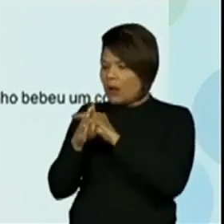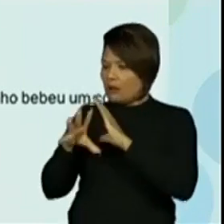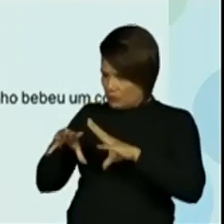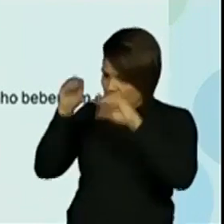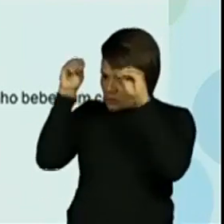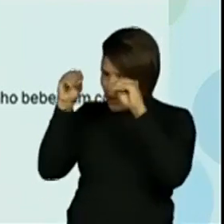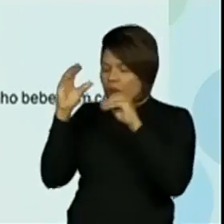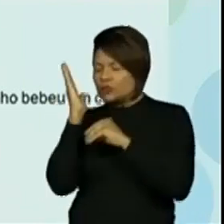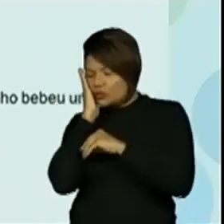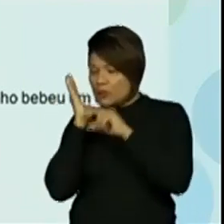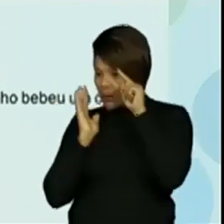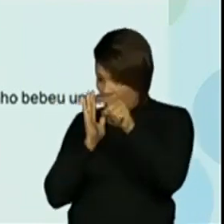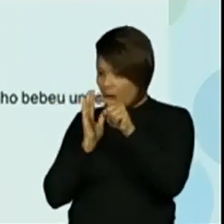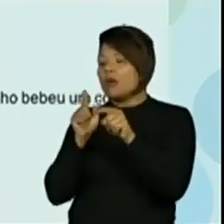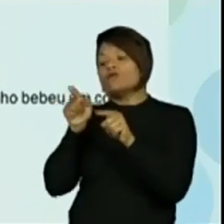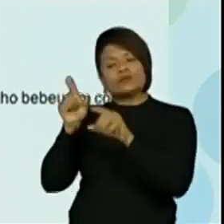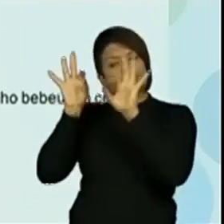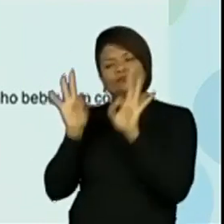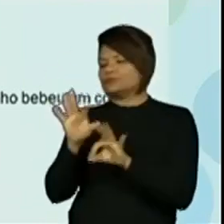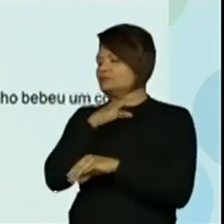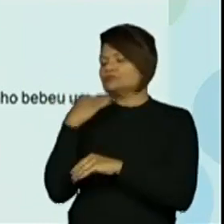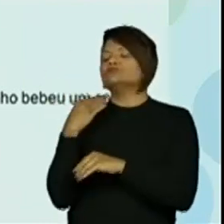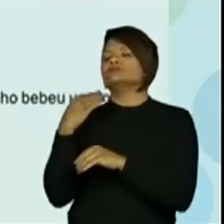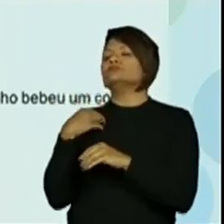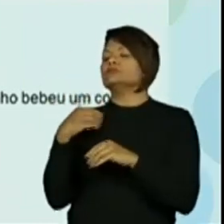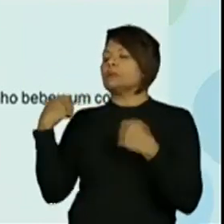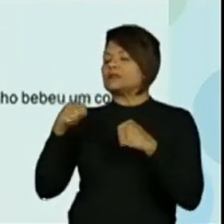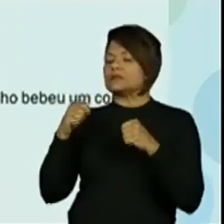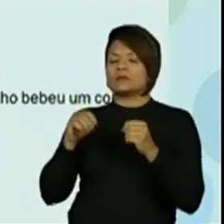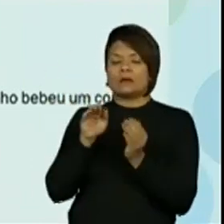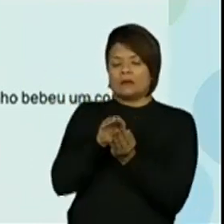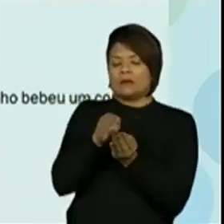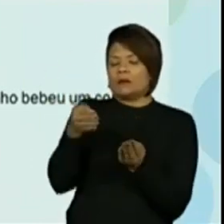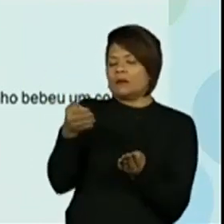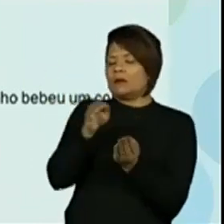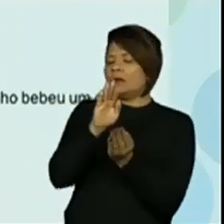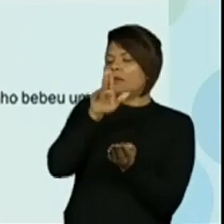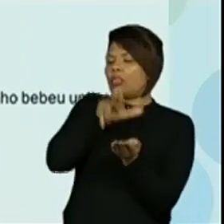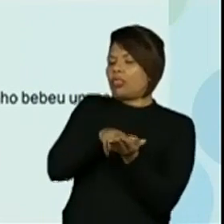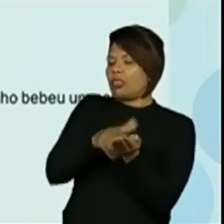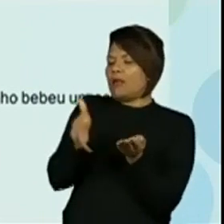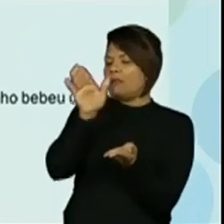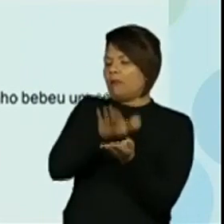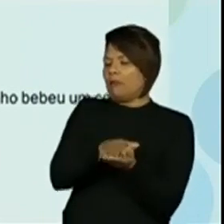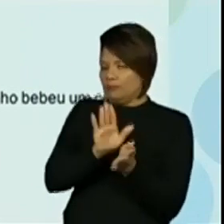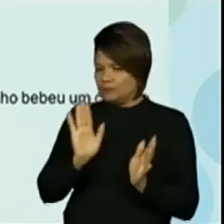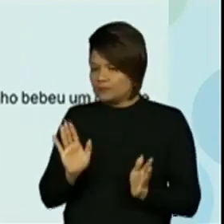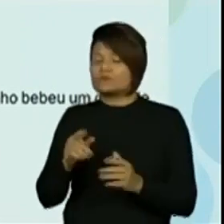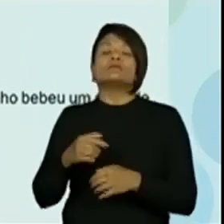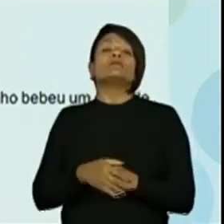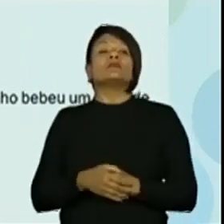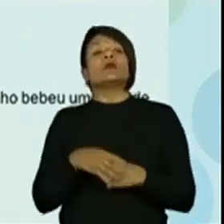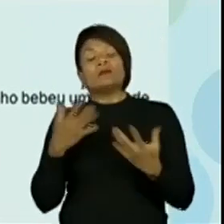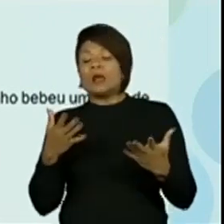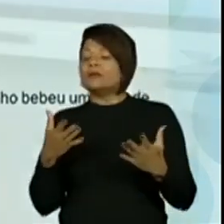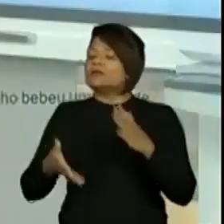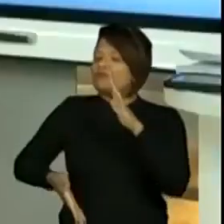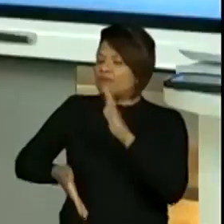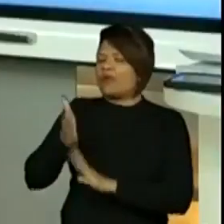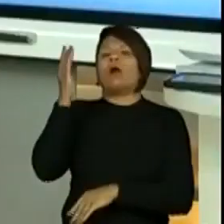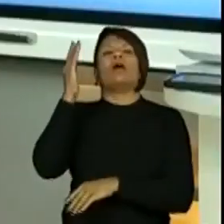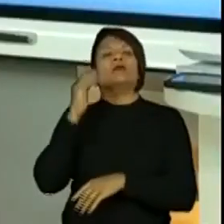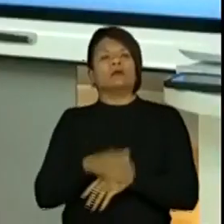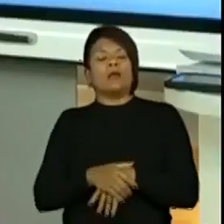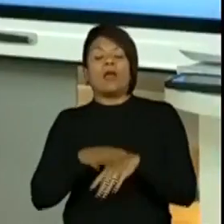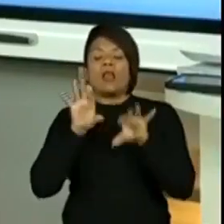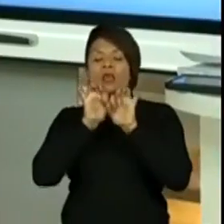Imaginem, Joãozinho, levou um candeeiro, uma garrafa, uma linguiça e lá se foi o nosso Joãozinho. Agora eu pergunto